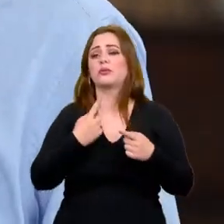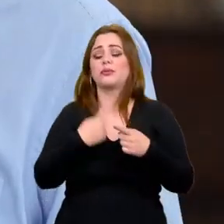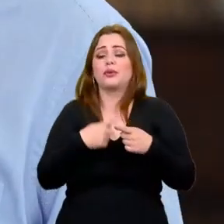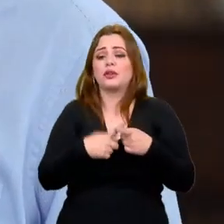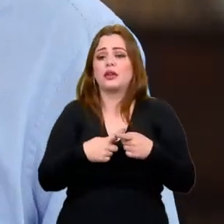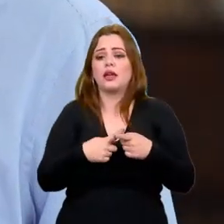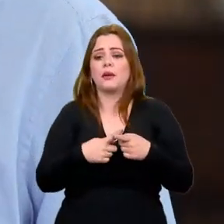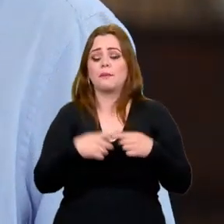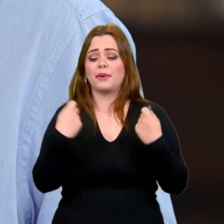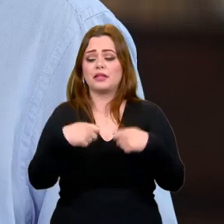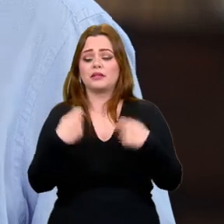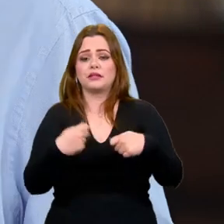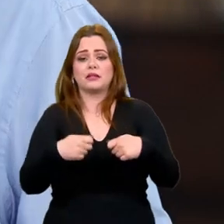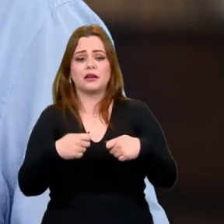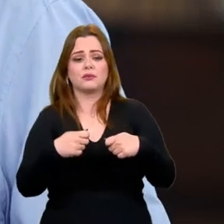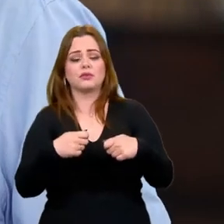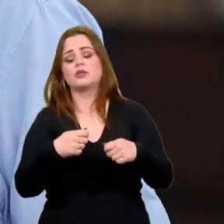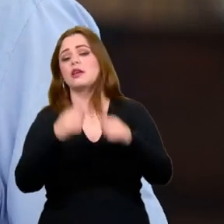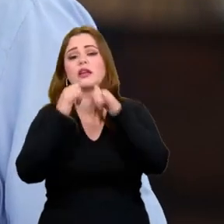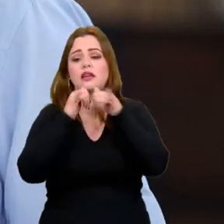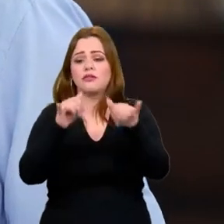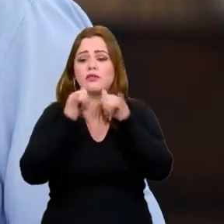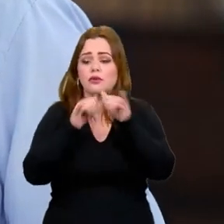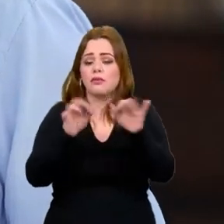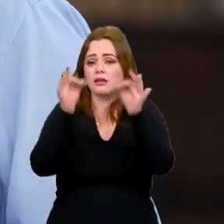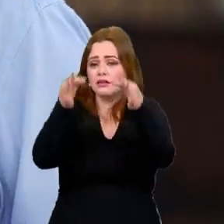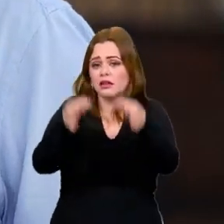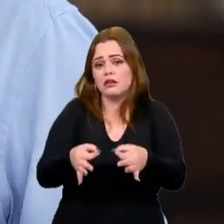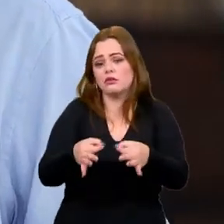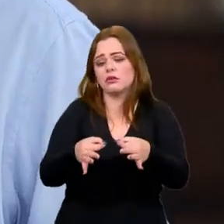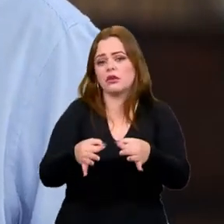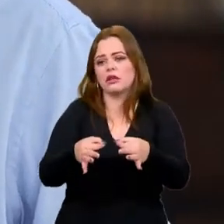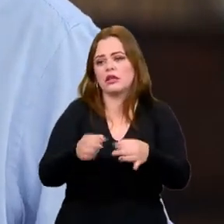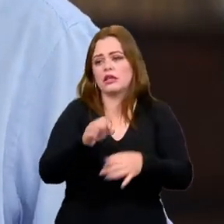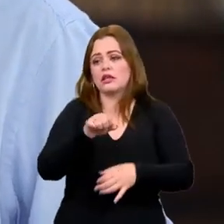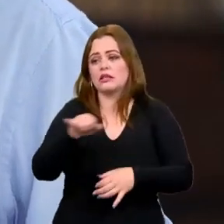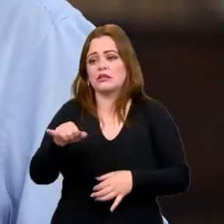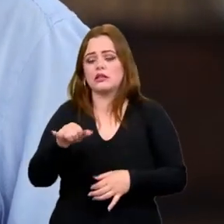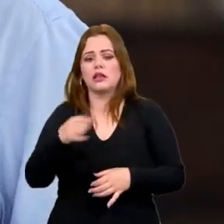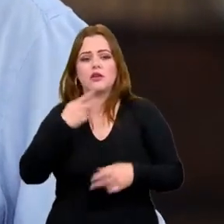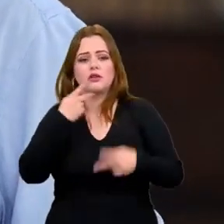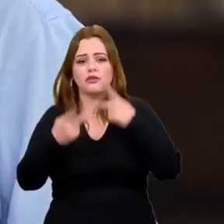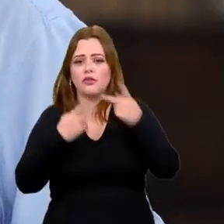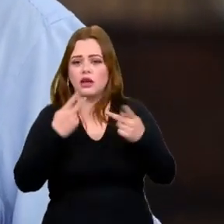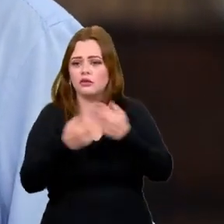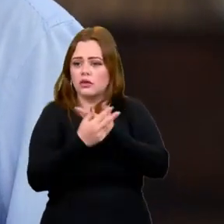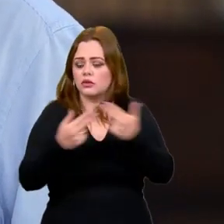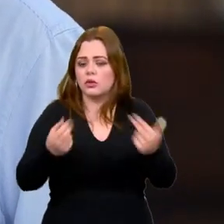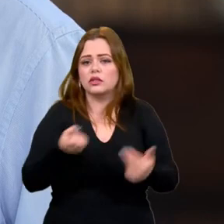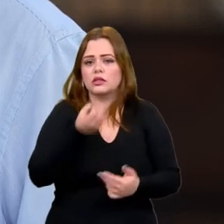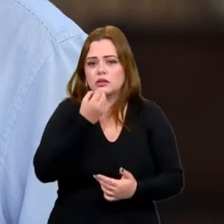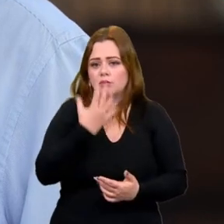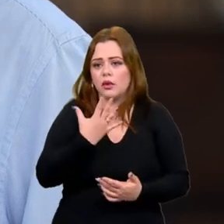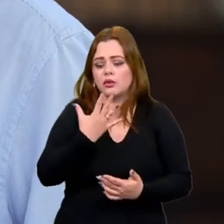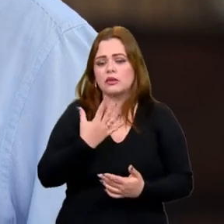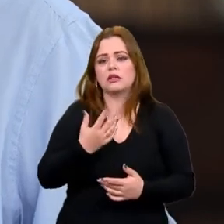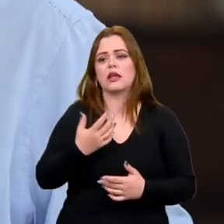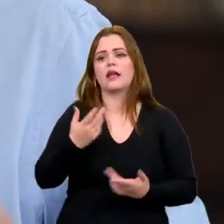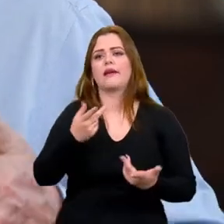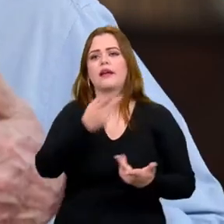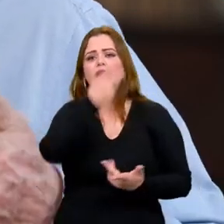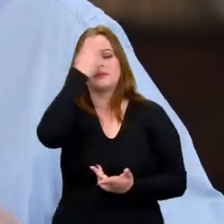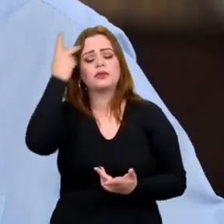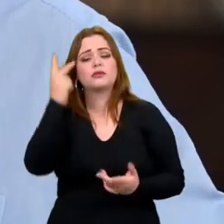pessoa fazer uma coisa boa eu você e milhões de pessoas decente nesse país Estamos numa guerra contra fake News